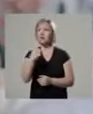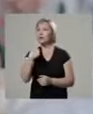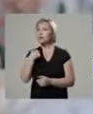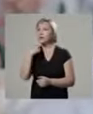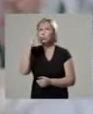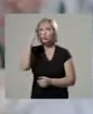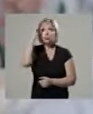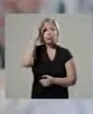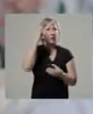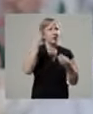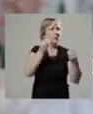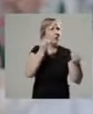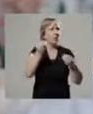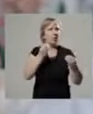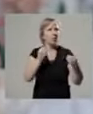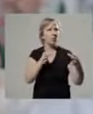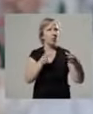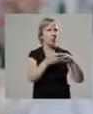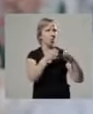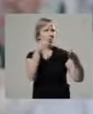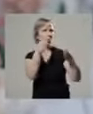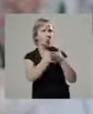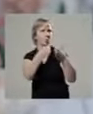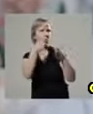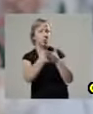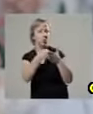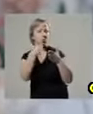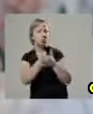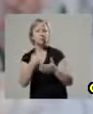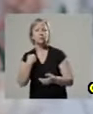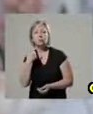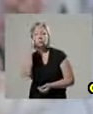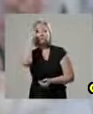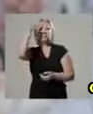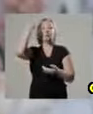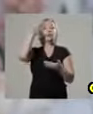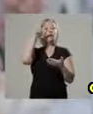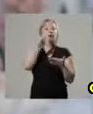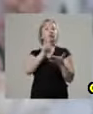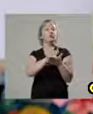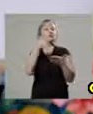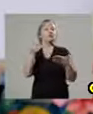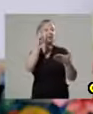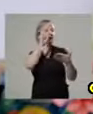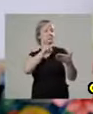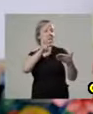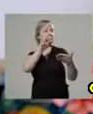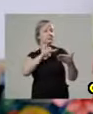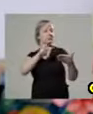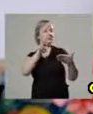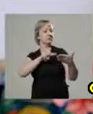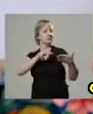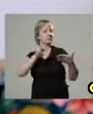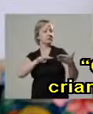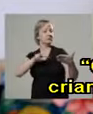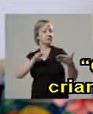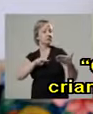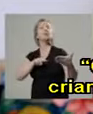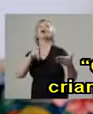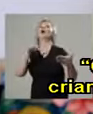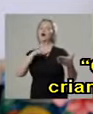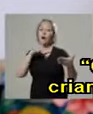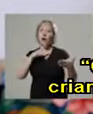Perdizes. Eu não tinha noção de que havia um movimento nesse sentido, mas um dia, lendo o jornal A Gazeta, eu vi lá,